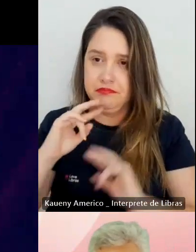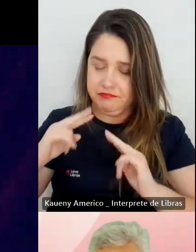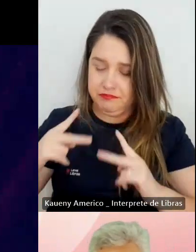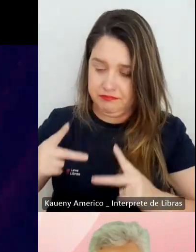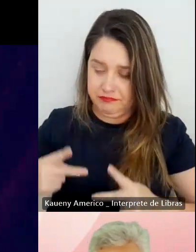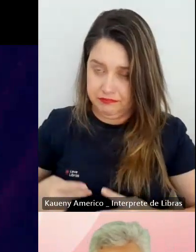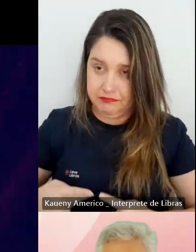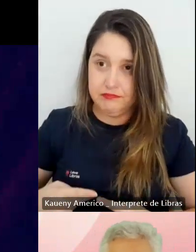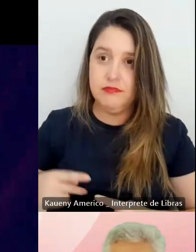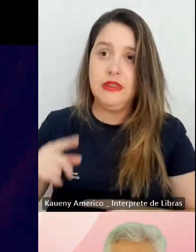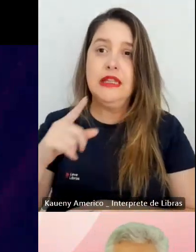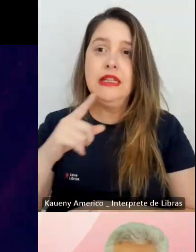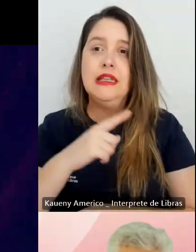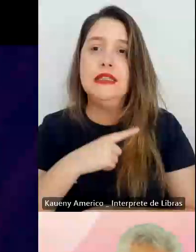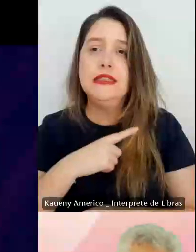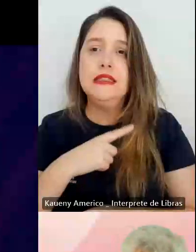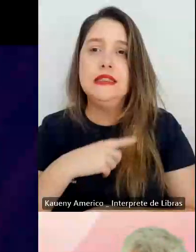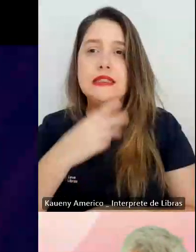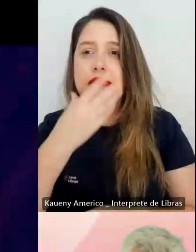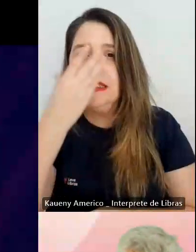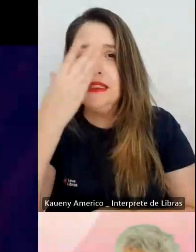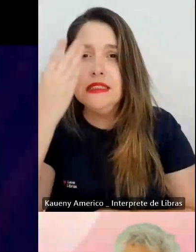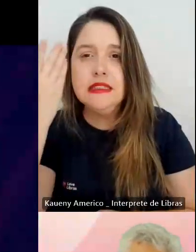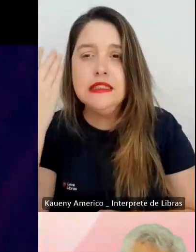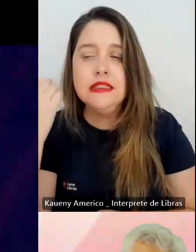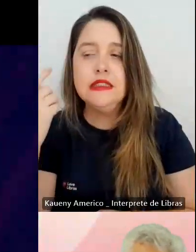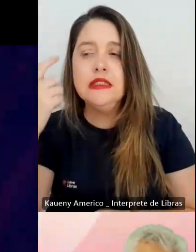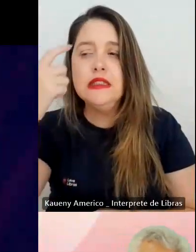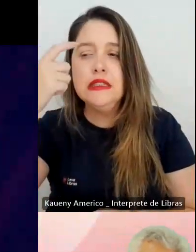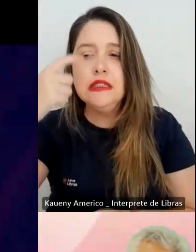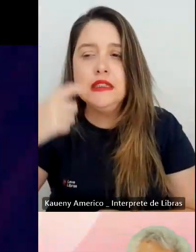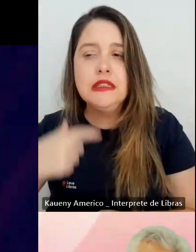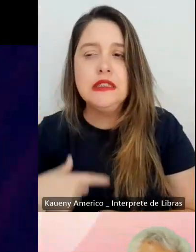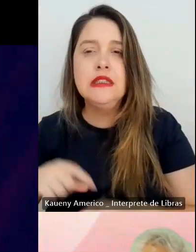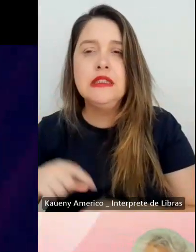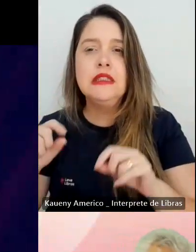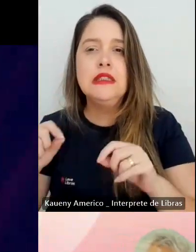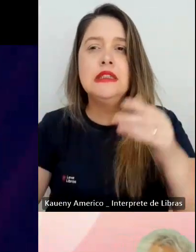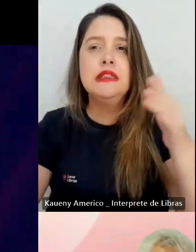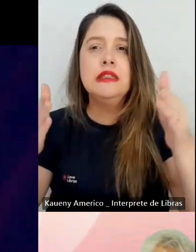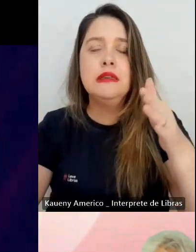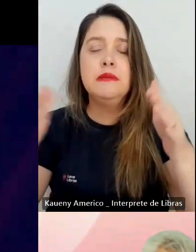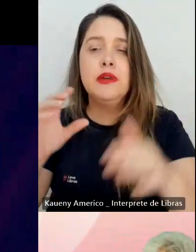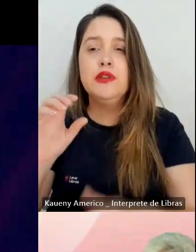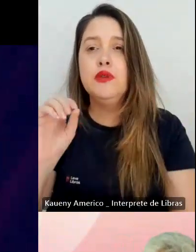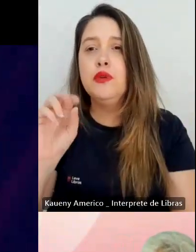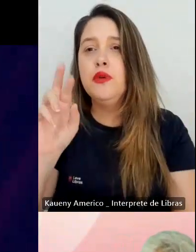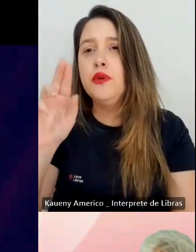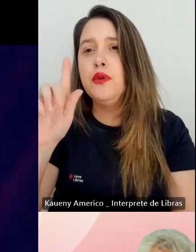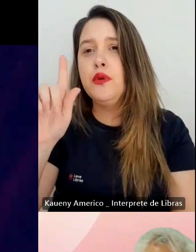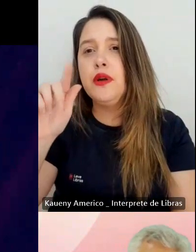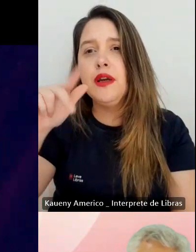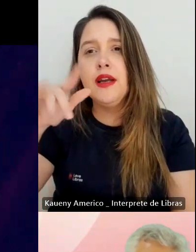gente esquece do que somos feitos, né? Temos uma parte orgânica e uma parte